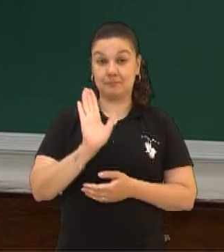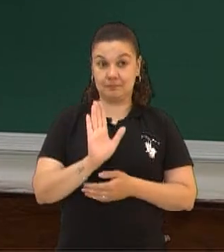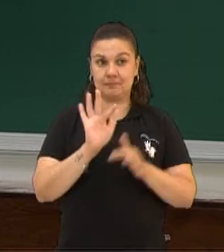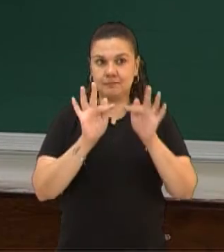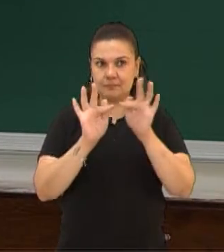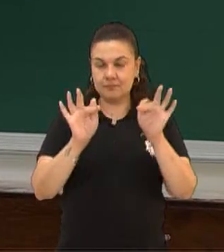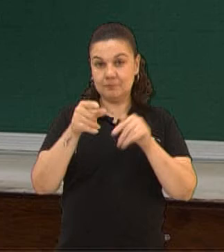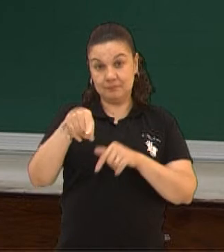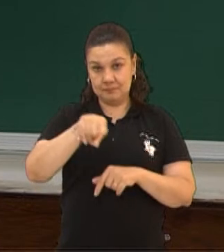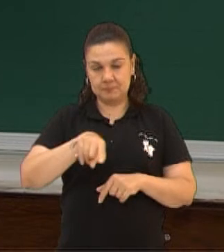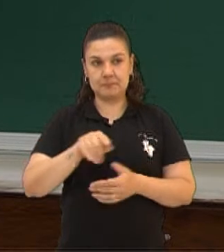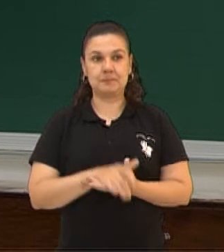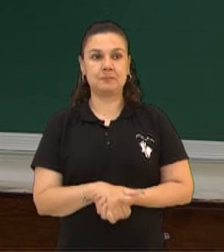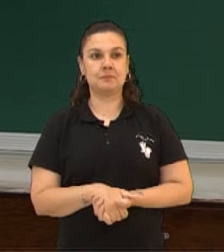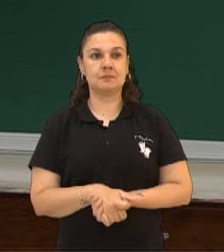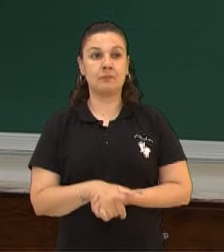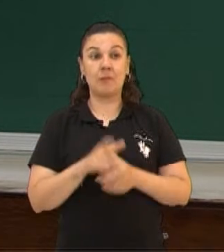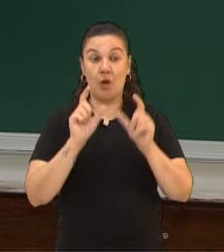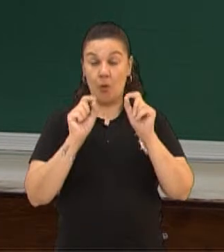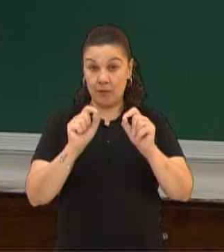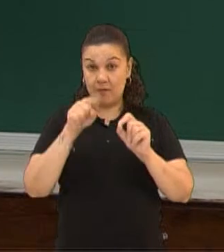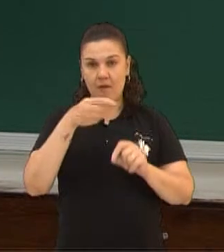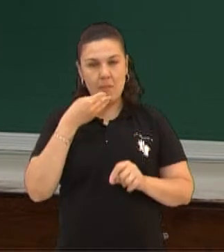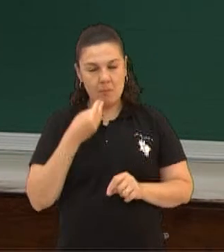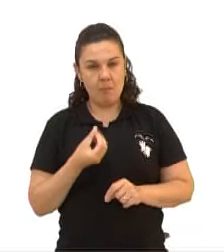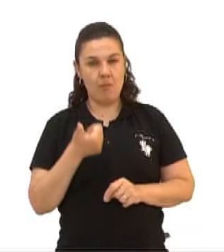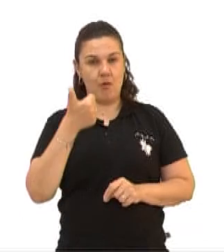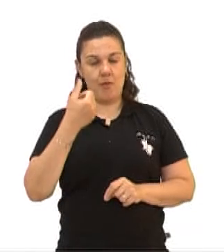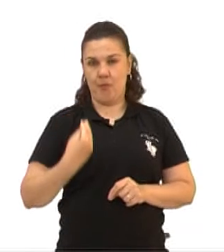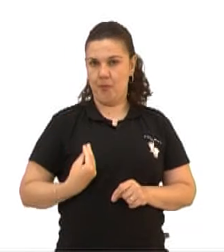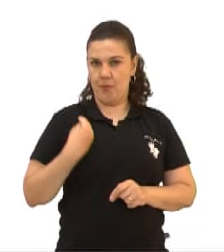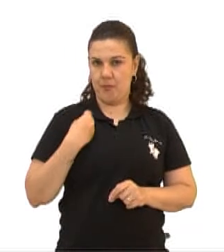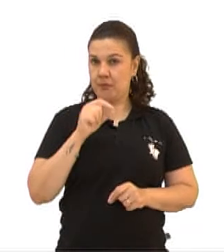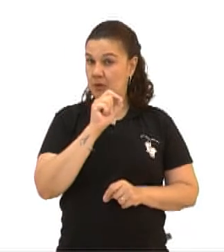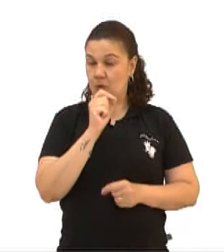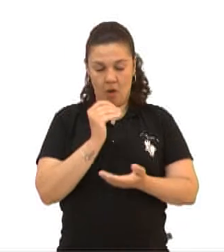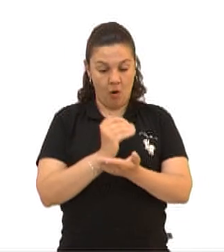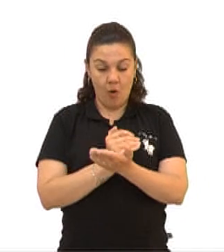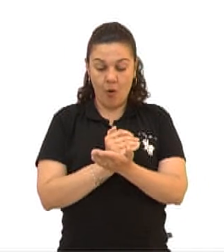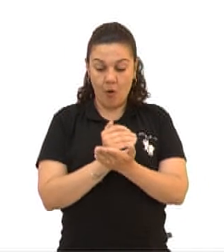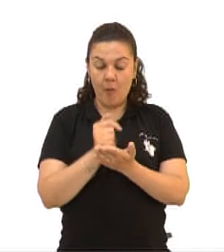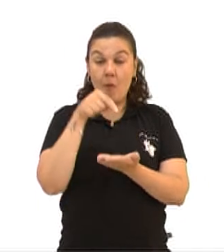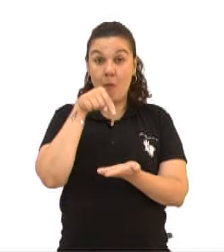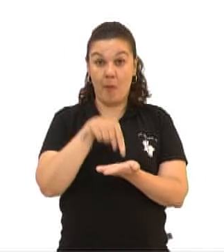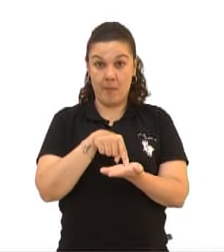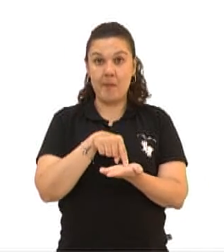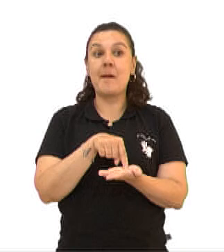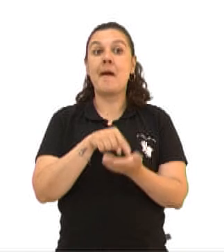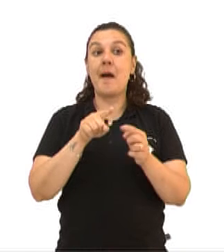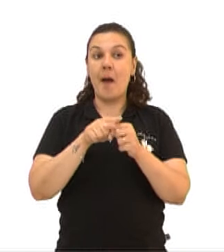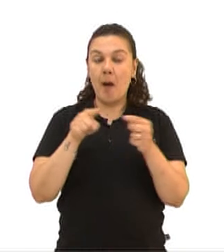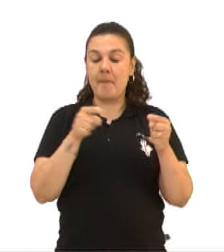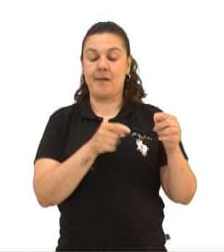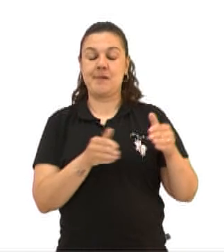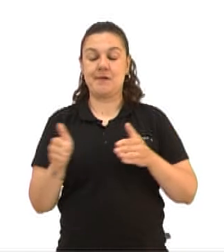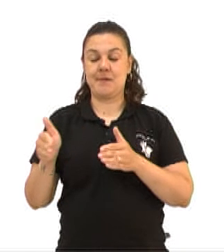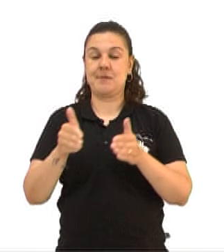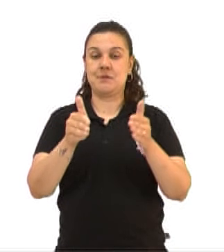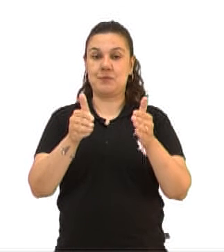uma frase para vocês. O que vale na vida não é o ponto de partida, e sim a